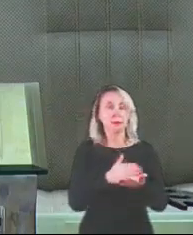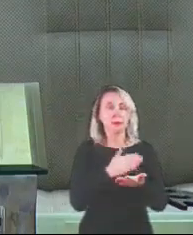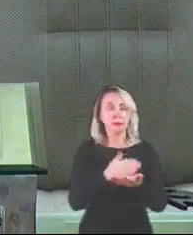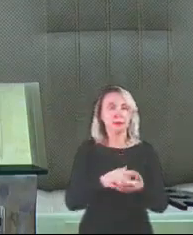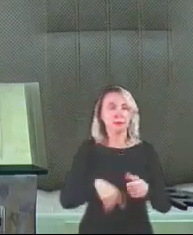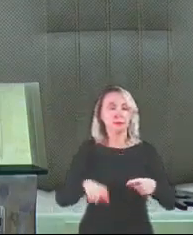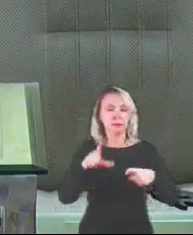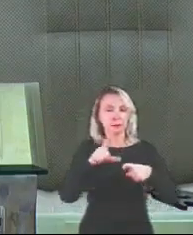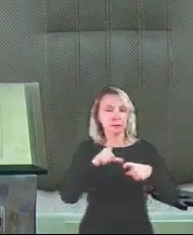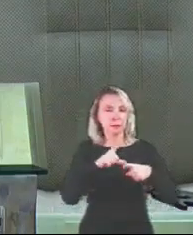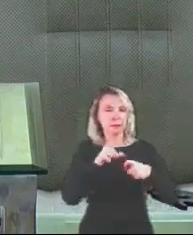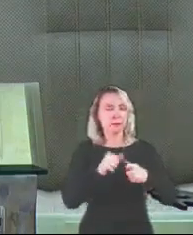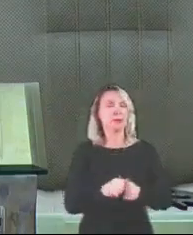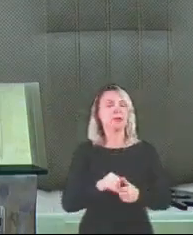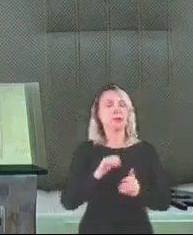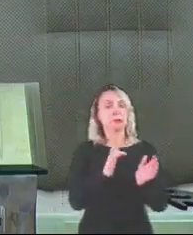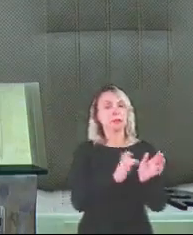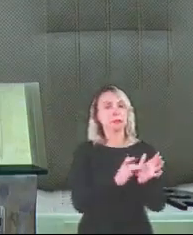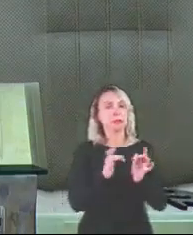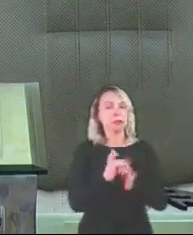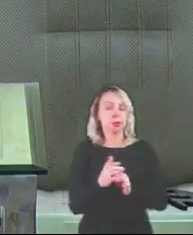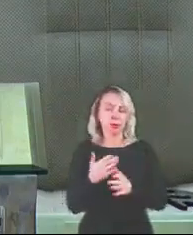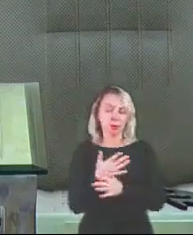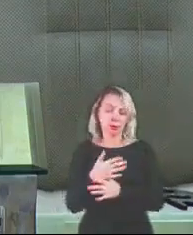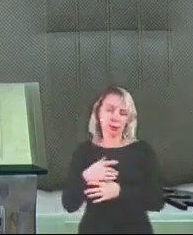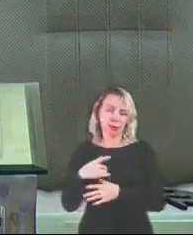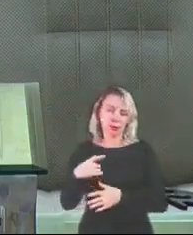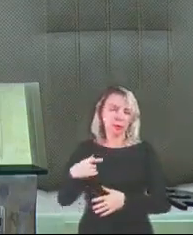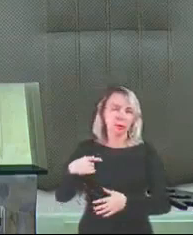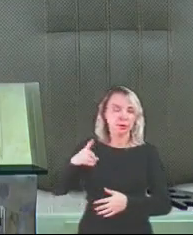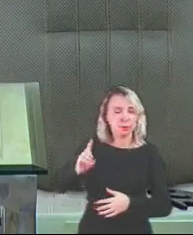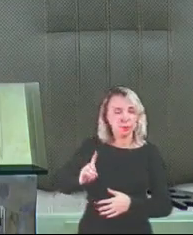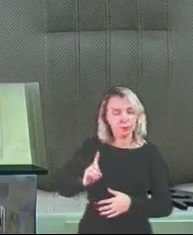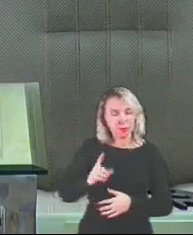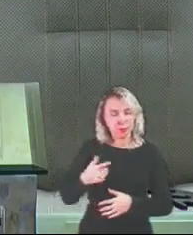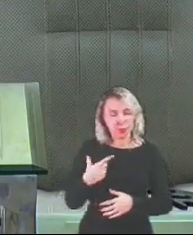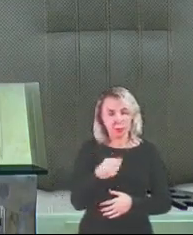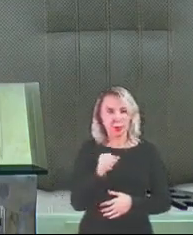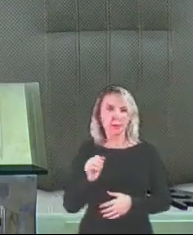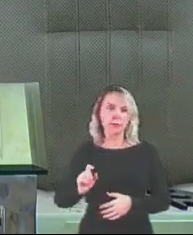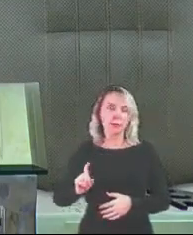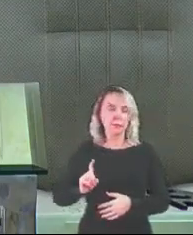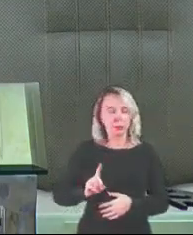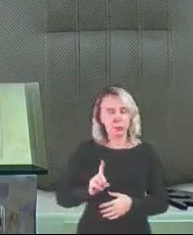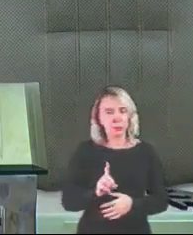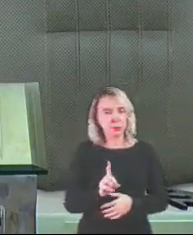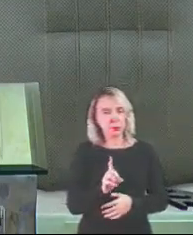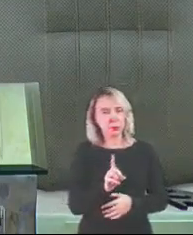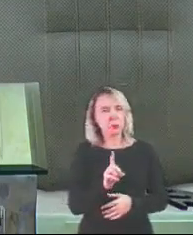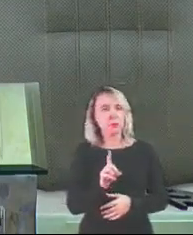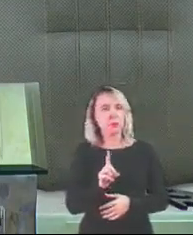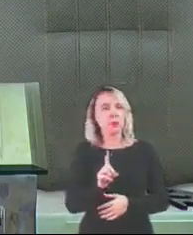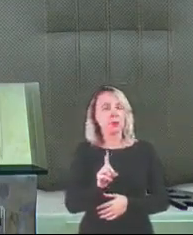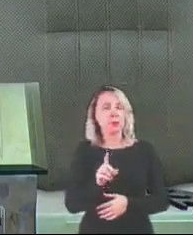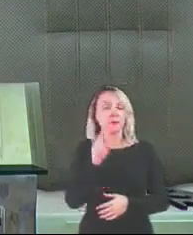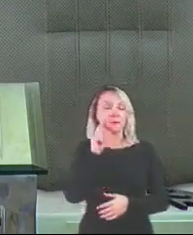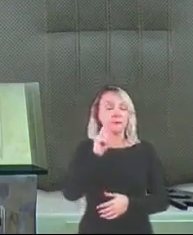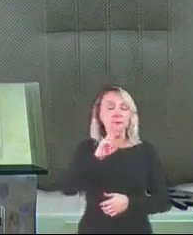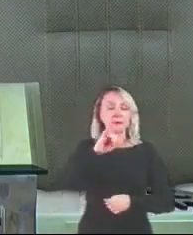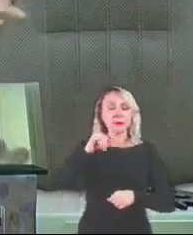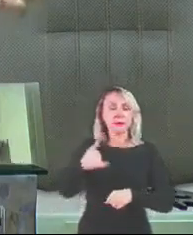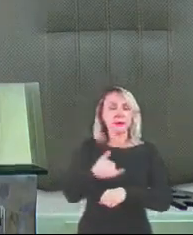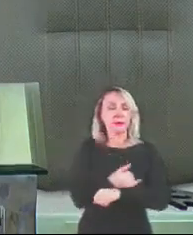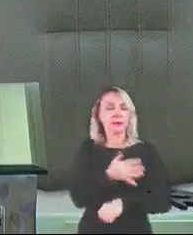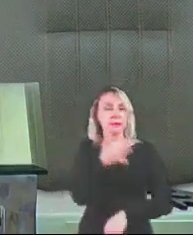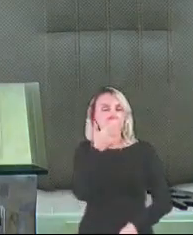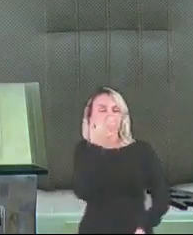cidade e vai subindo a ladeira íngreme para chegar em Jerusalém, e ele vai contemplar uma nação, um povo